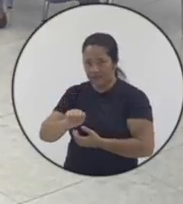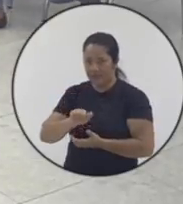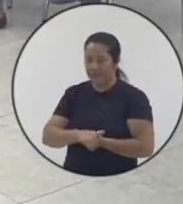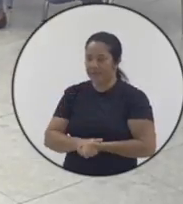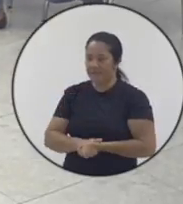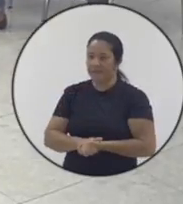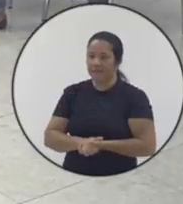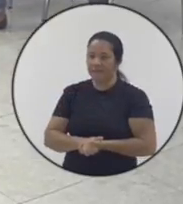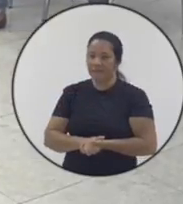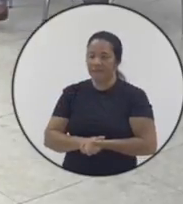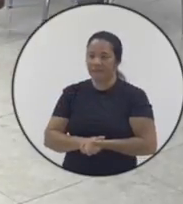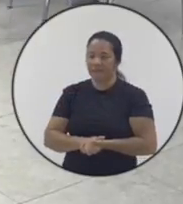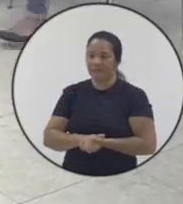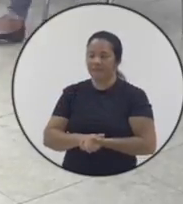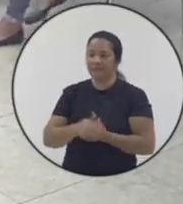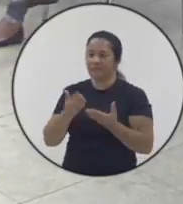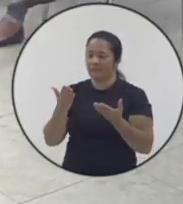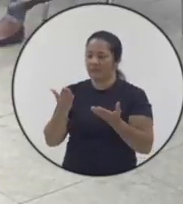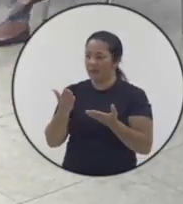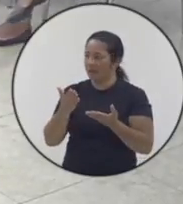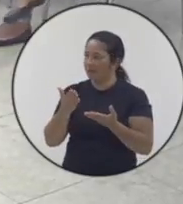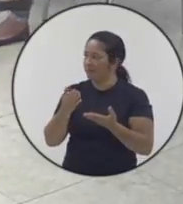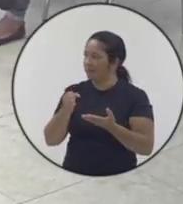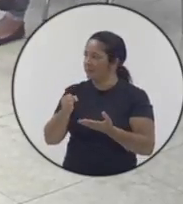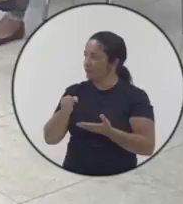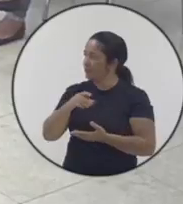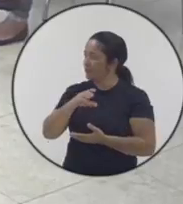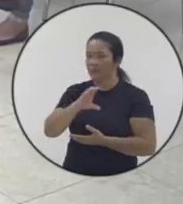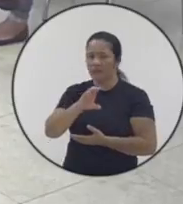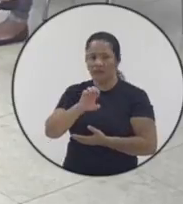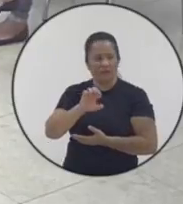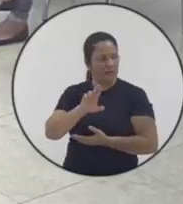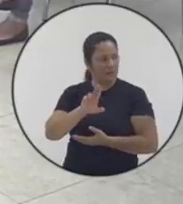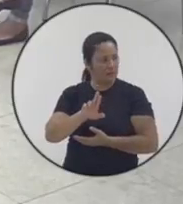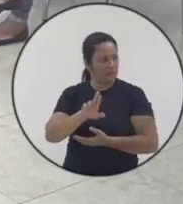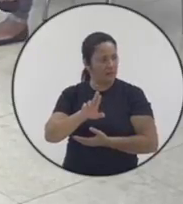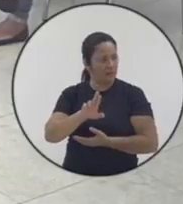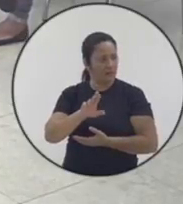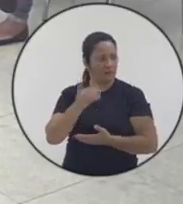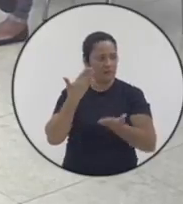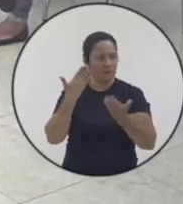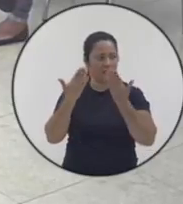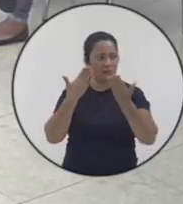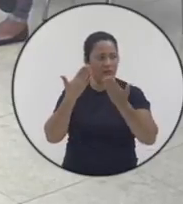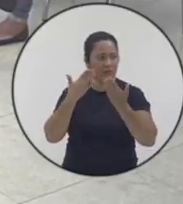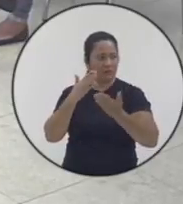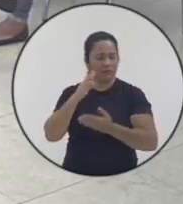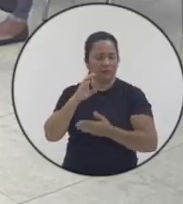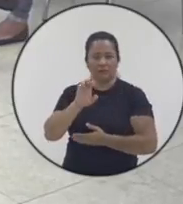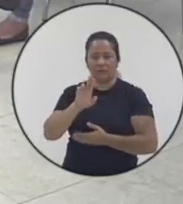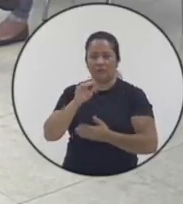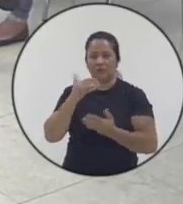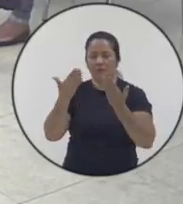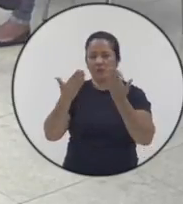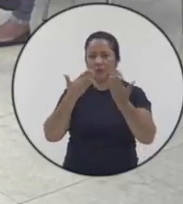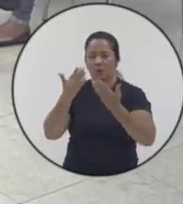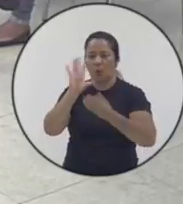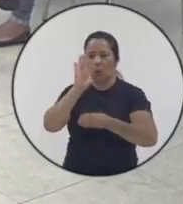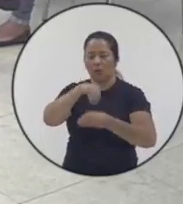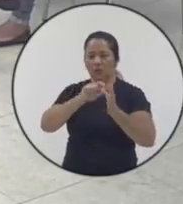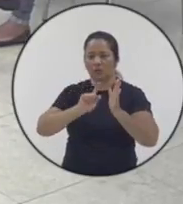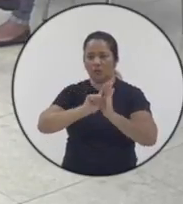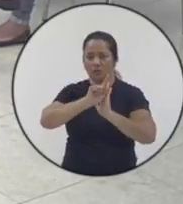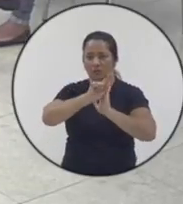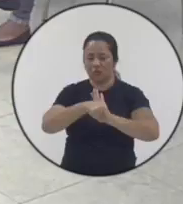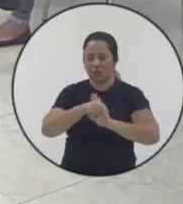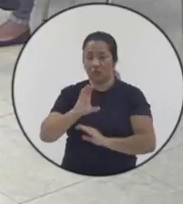Vamos imediatamente passar agora para a Cel Cavalcante. A Cel é psicóloga, é integrante da Comissão de Gênero do